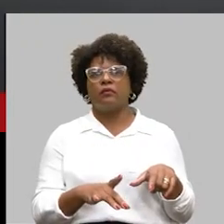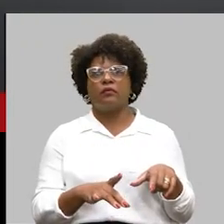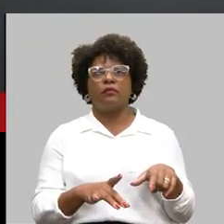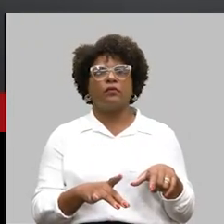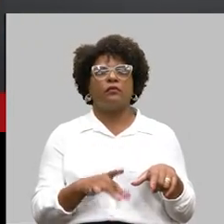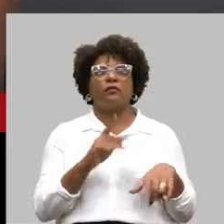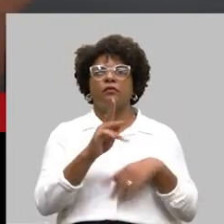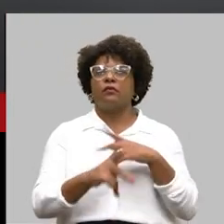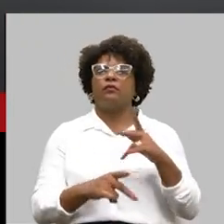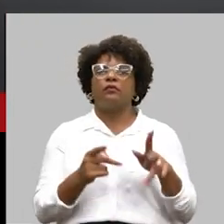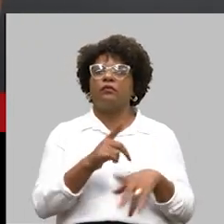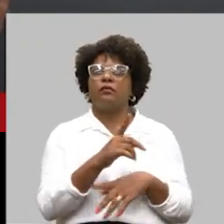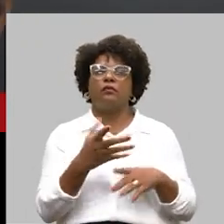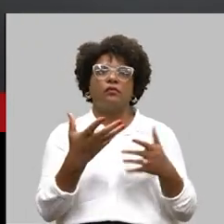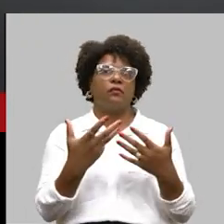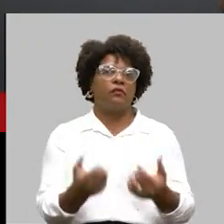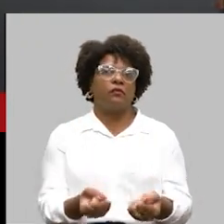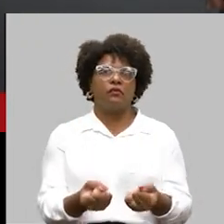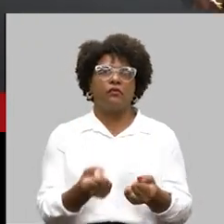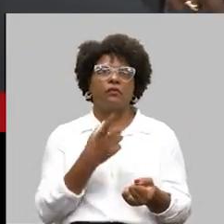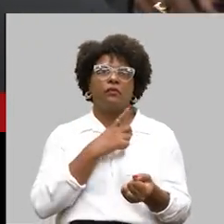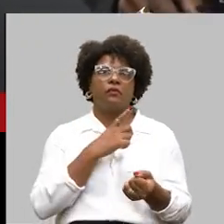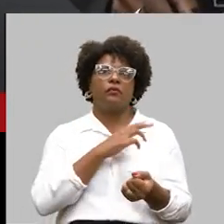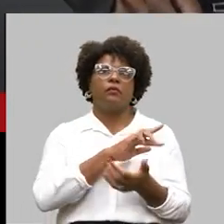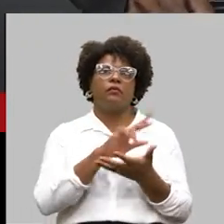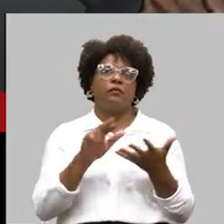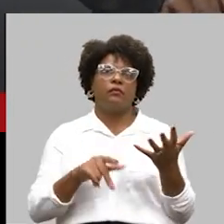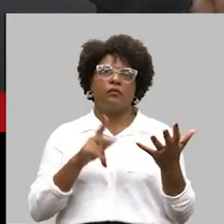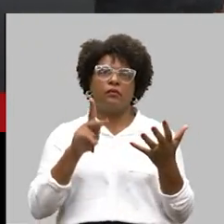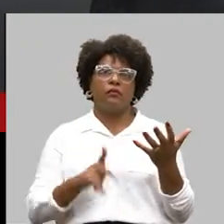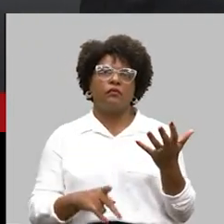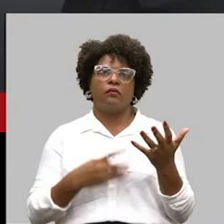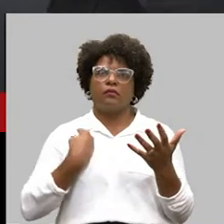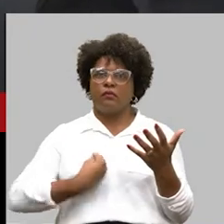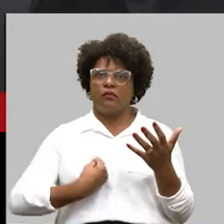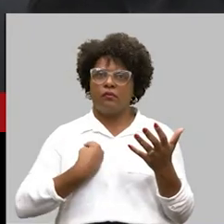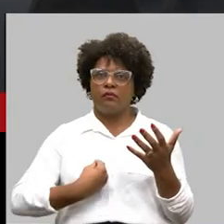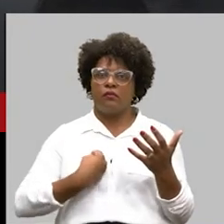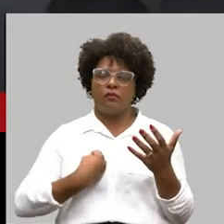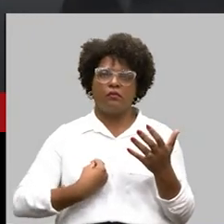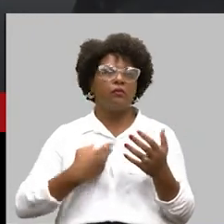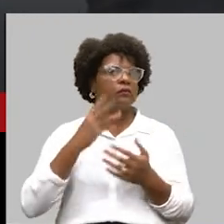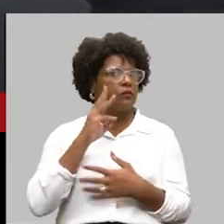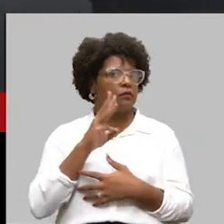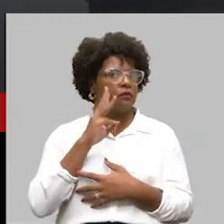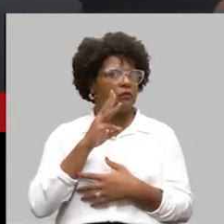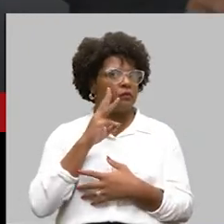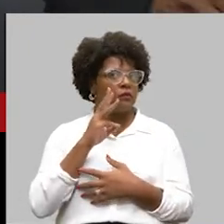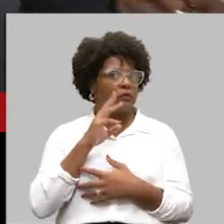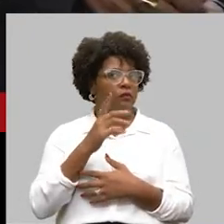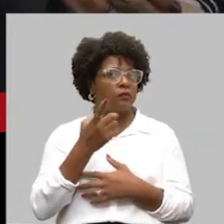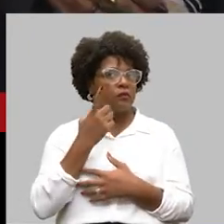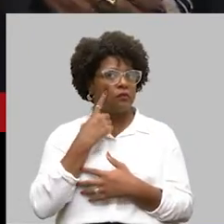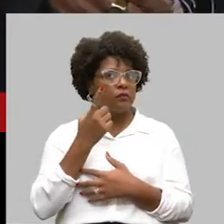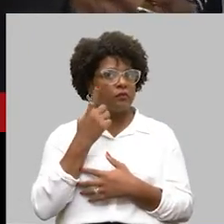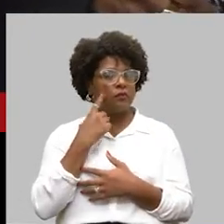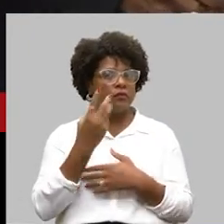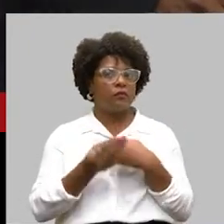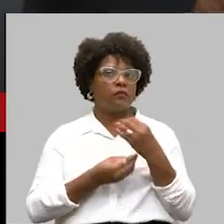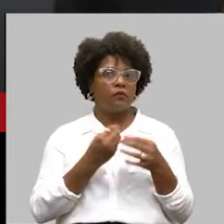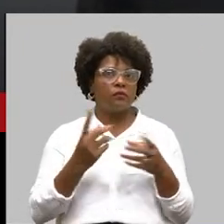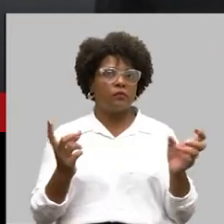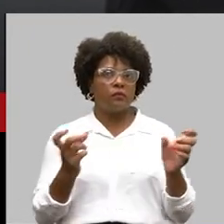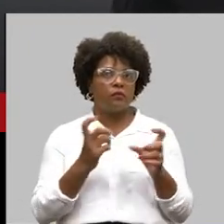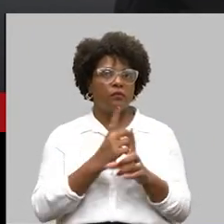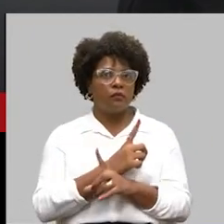gente aqui que participou e que lembra que foi só paira nós temos a ciranda infantil